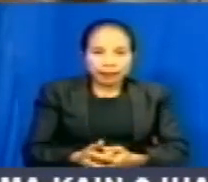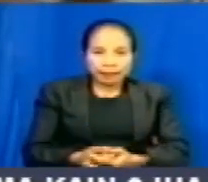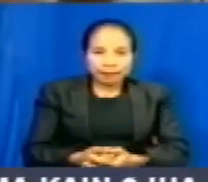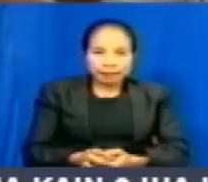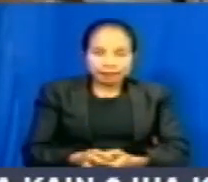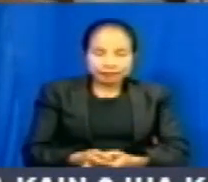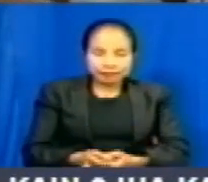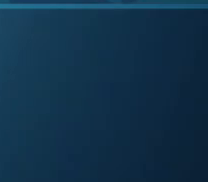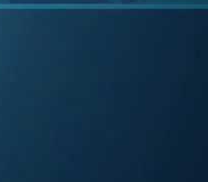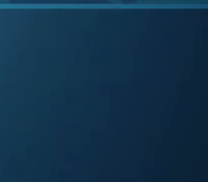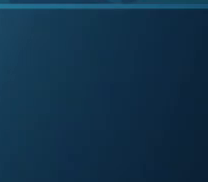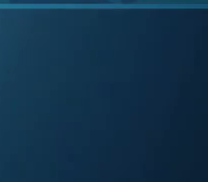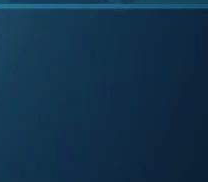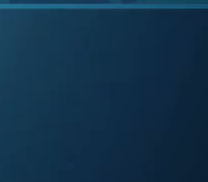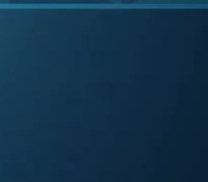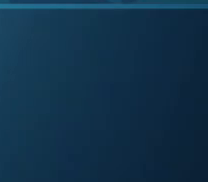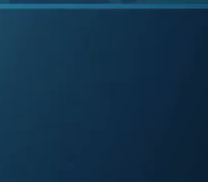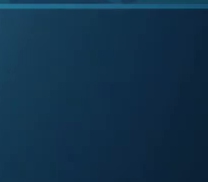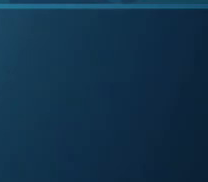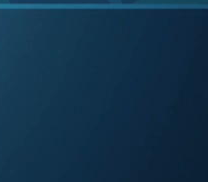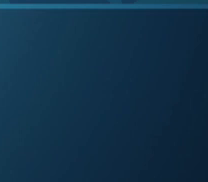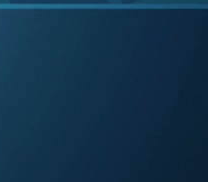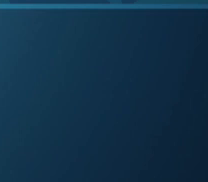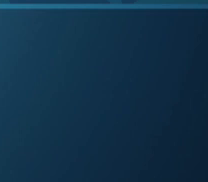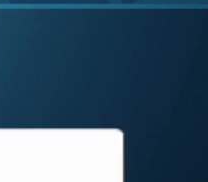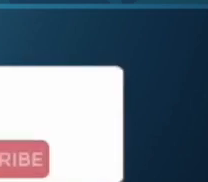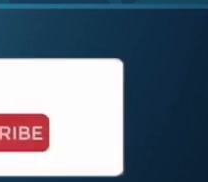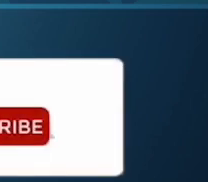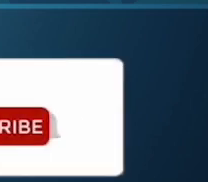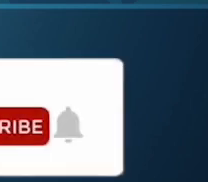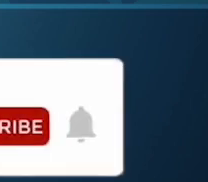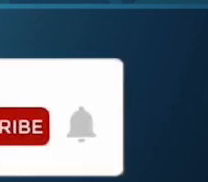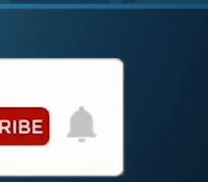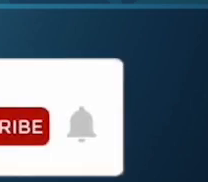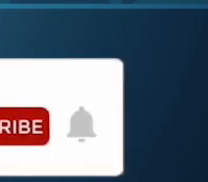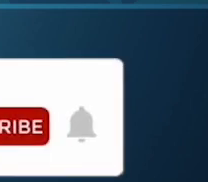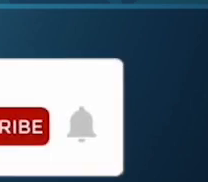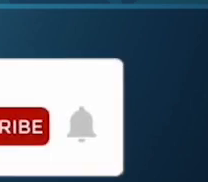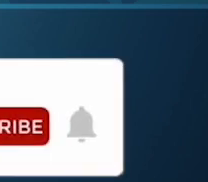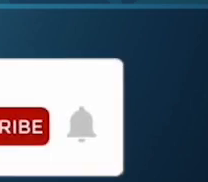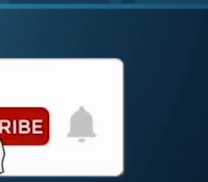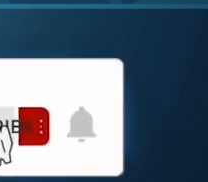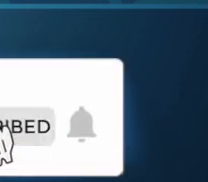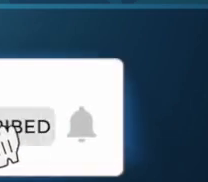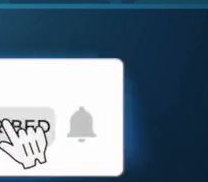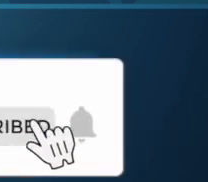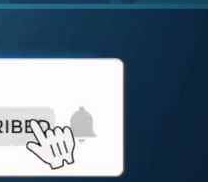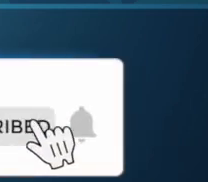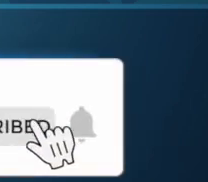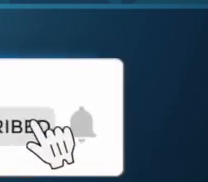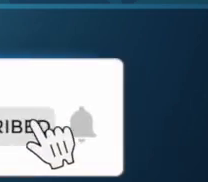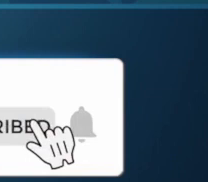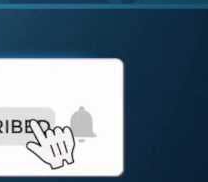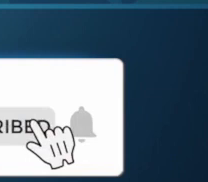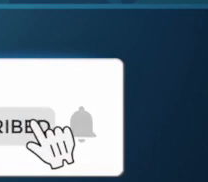ba RTTL. Atu retang informação factuais no atuais, que te haluha inscreva e ha